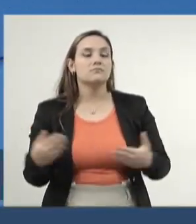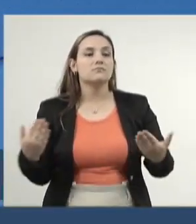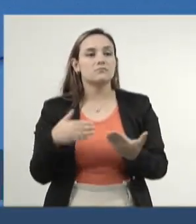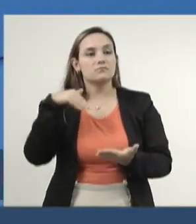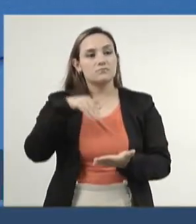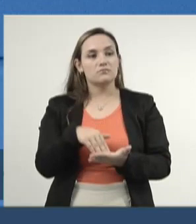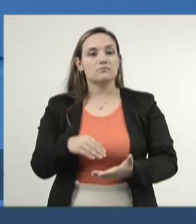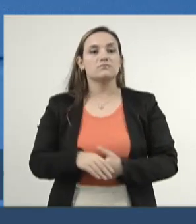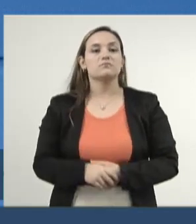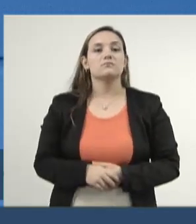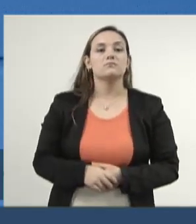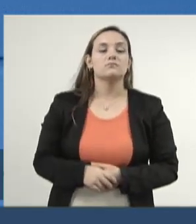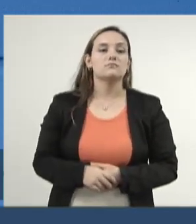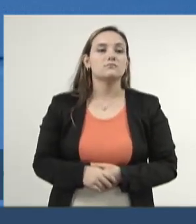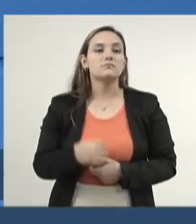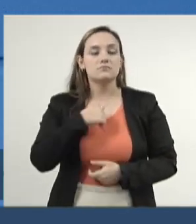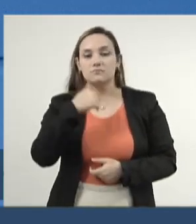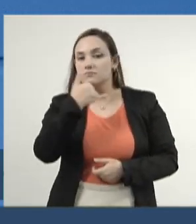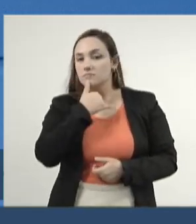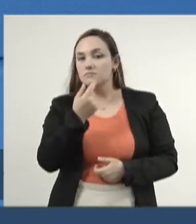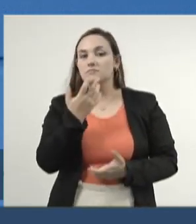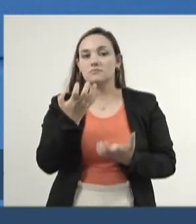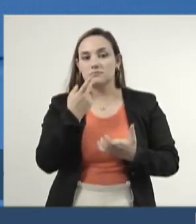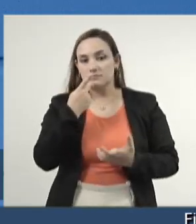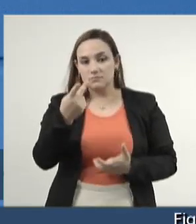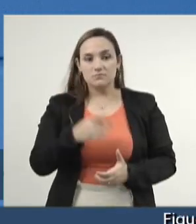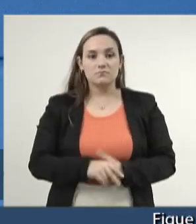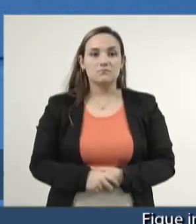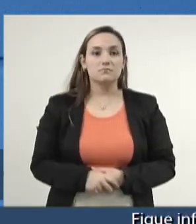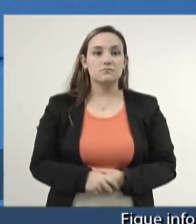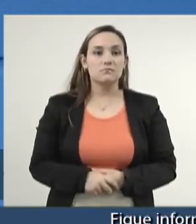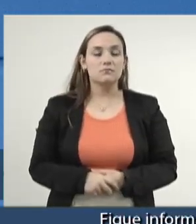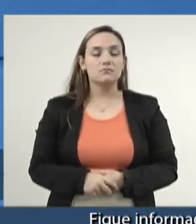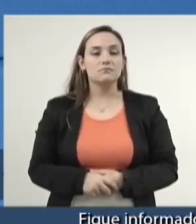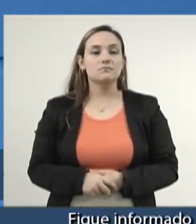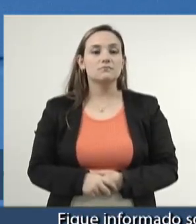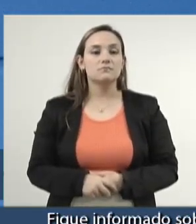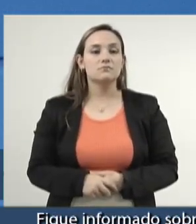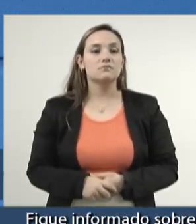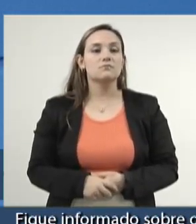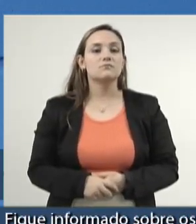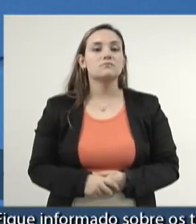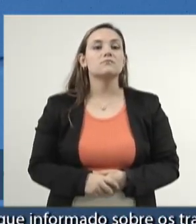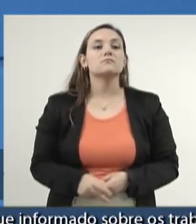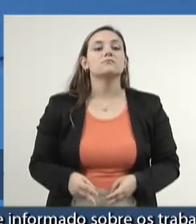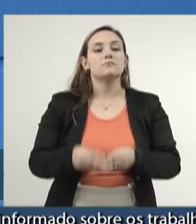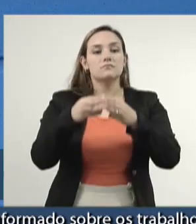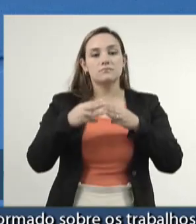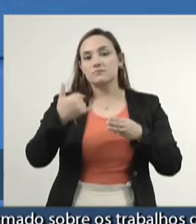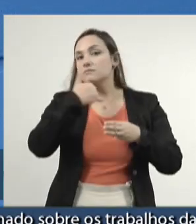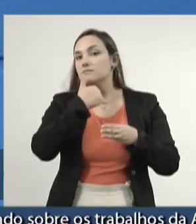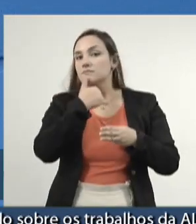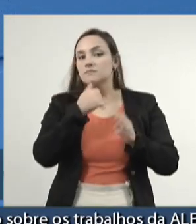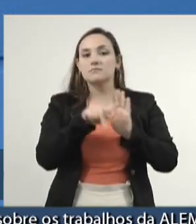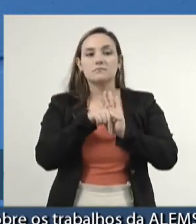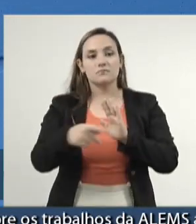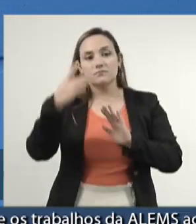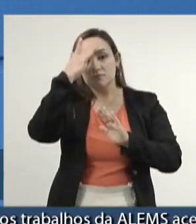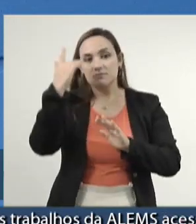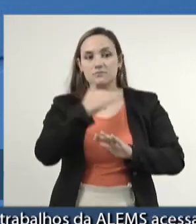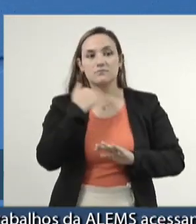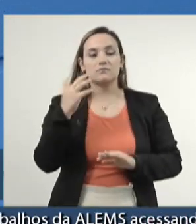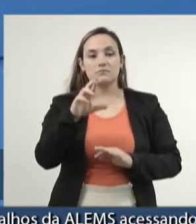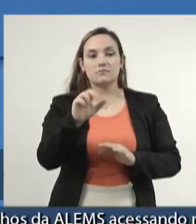presidente, é com tristeza que eu registro e encaminho também uma moção de pesar ao nosso querido